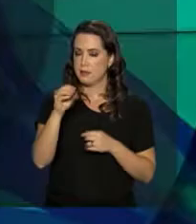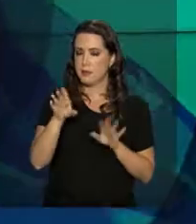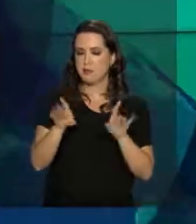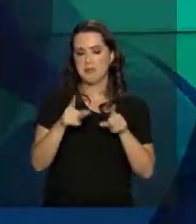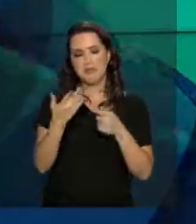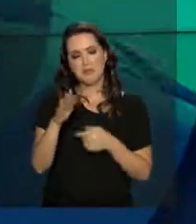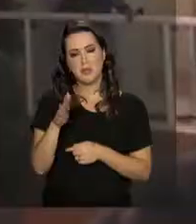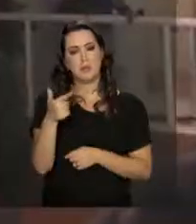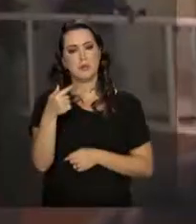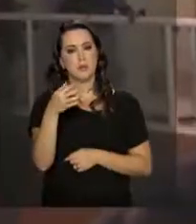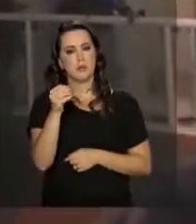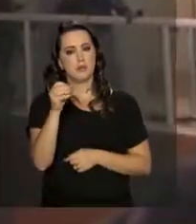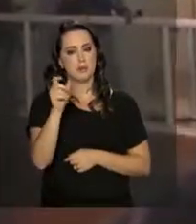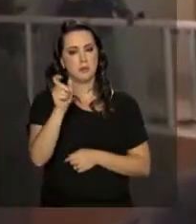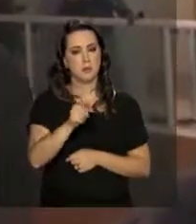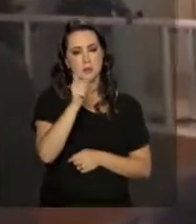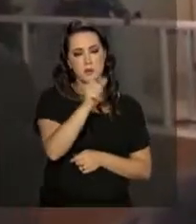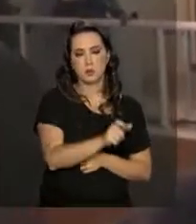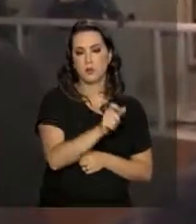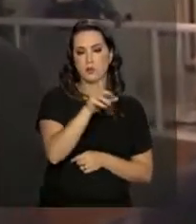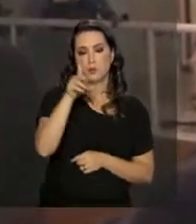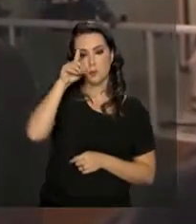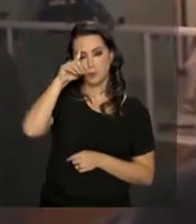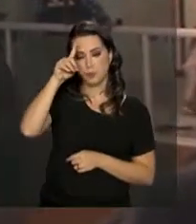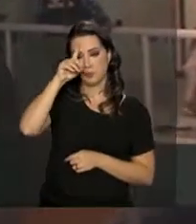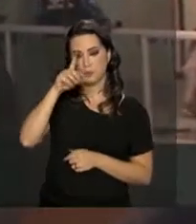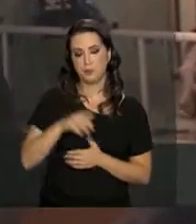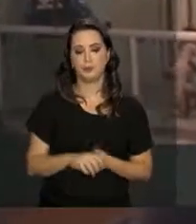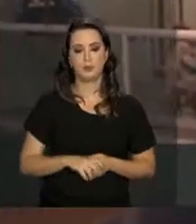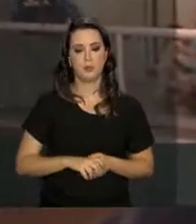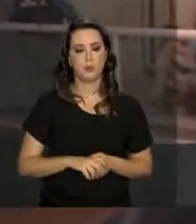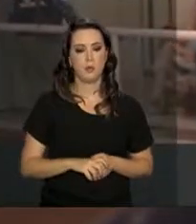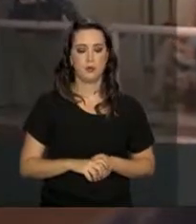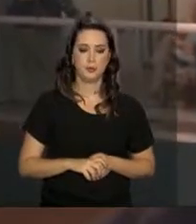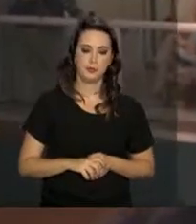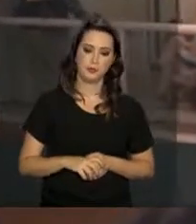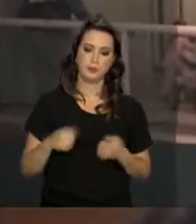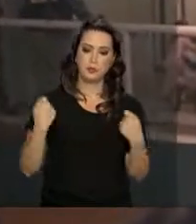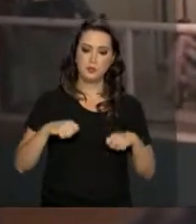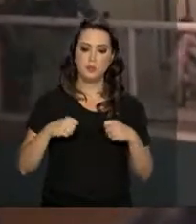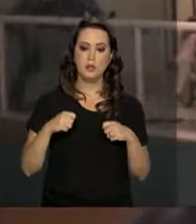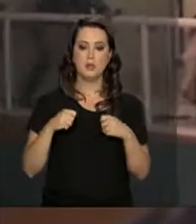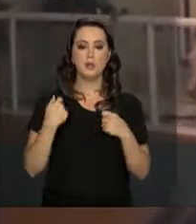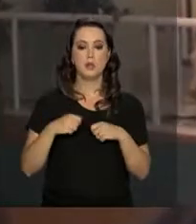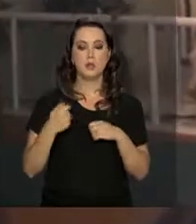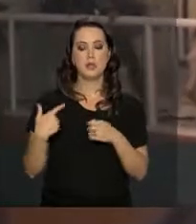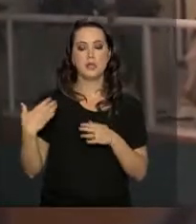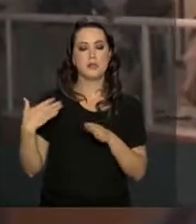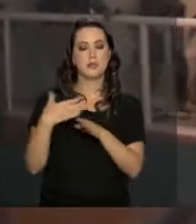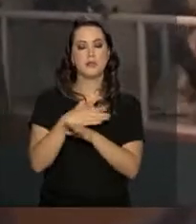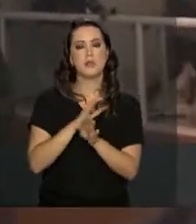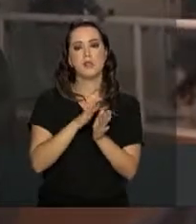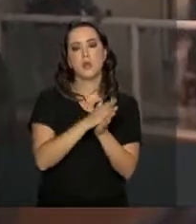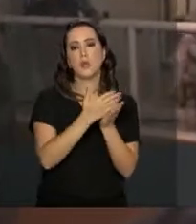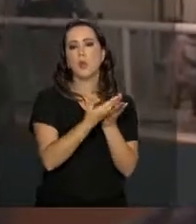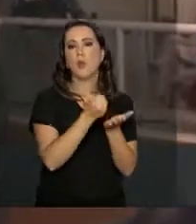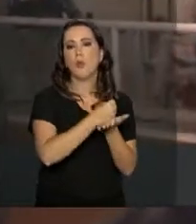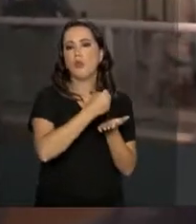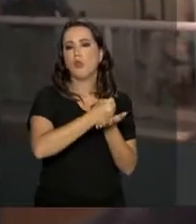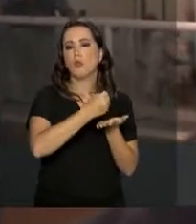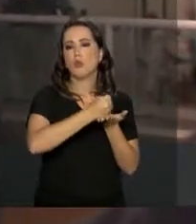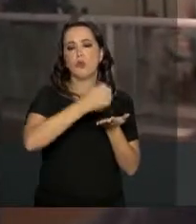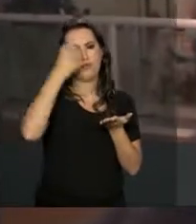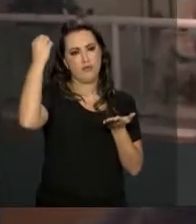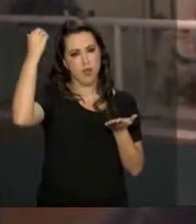dia. O acesso à pessoa que tem que tirar o passaporte para cá ficou muito mais fácil. O acesso